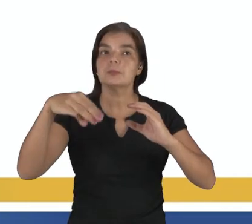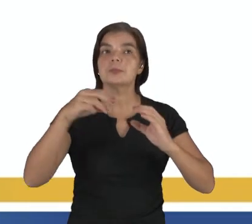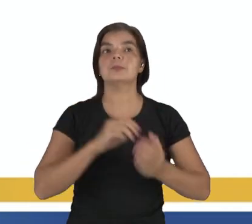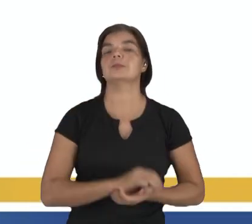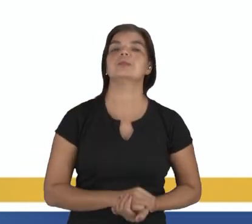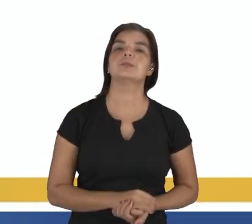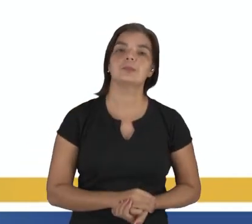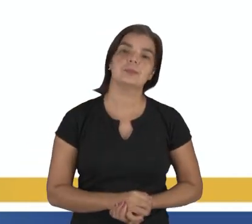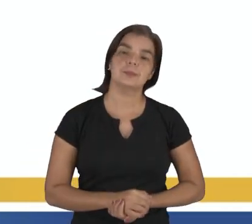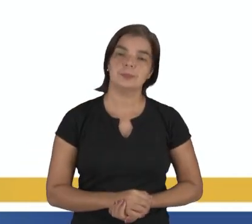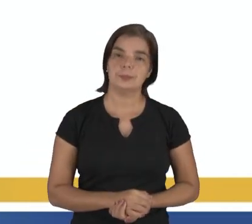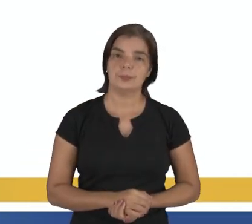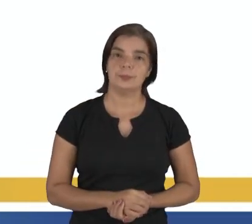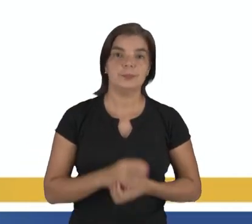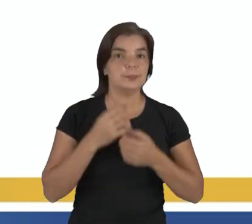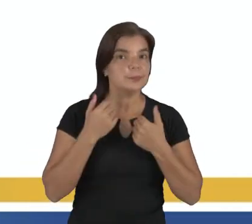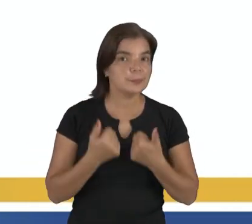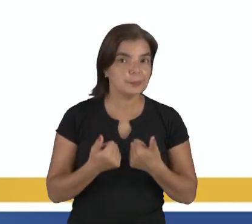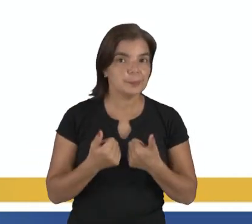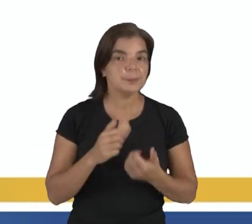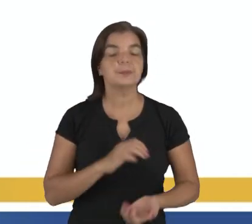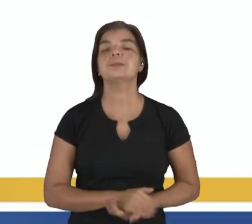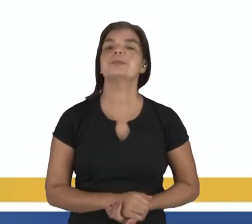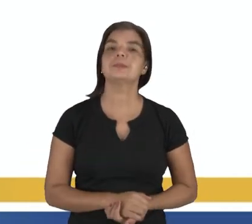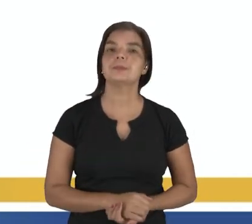157 centímetros. Tudo bem?